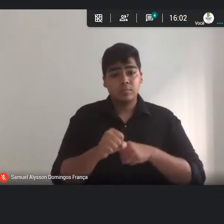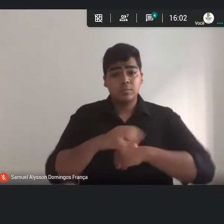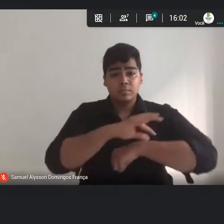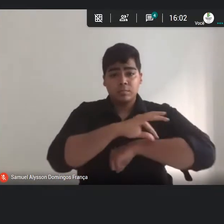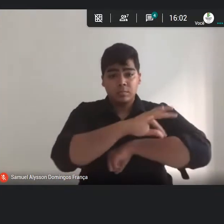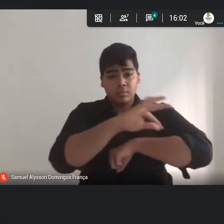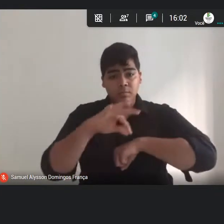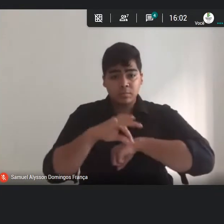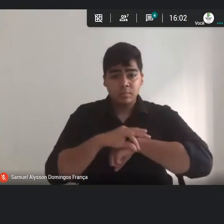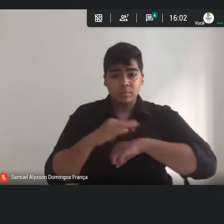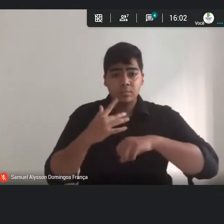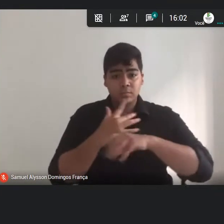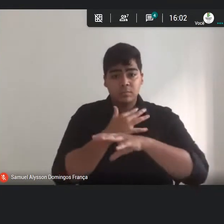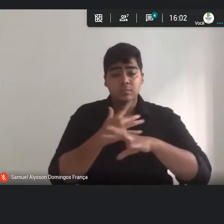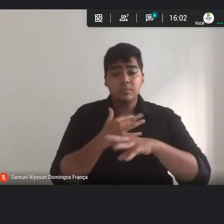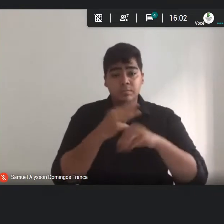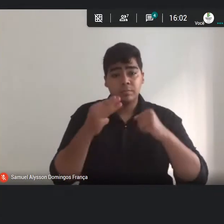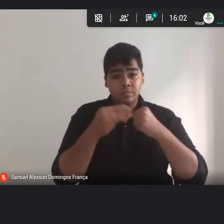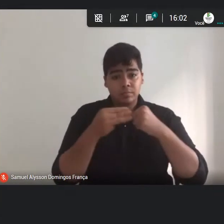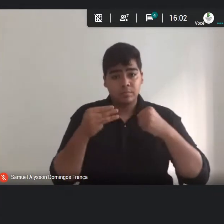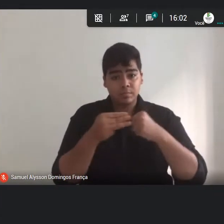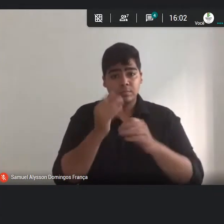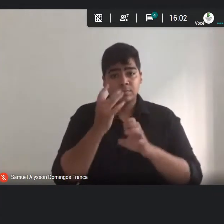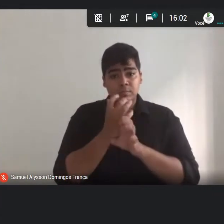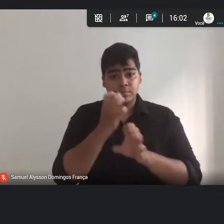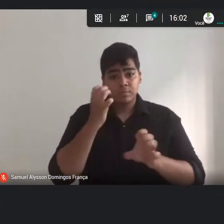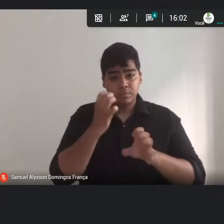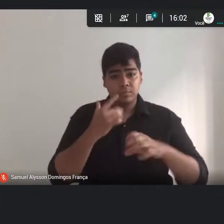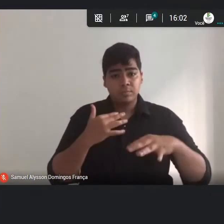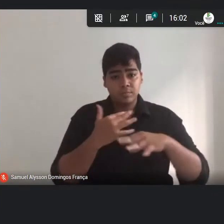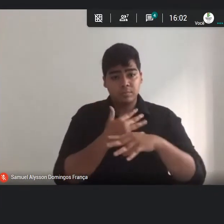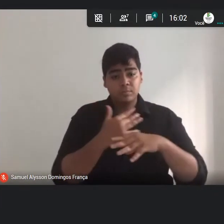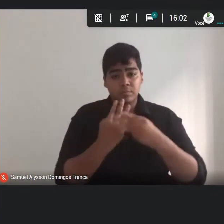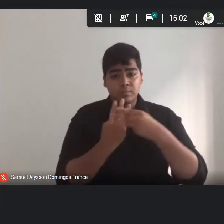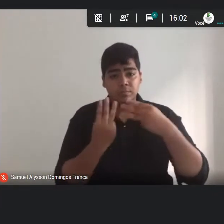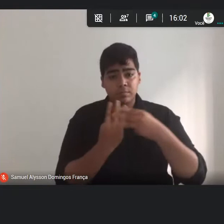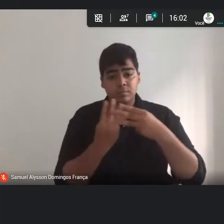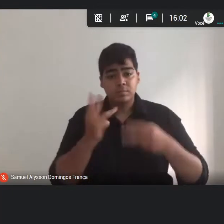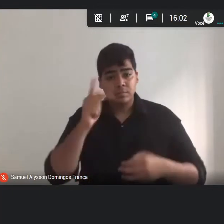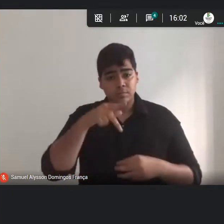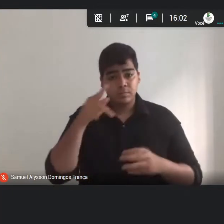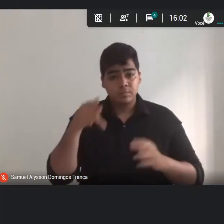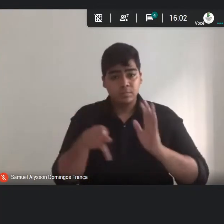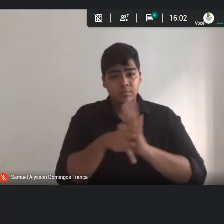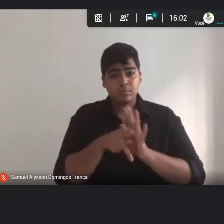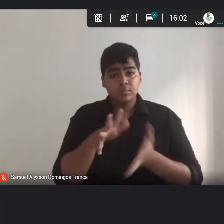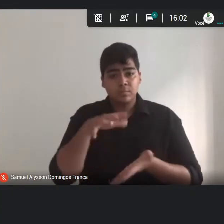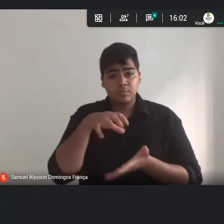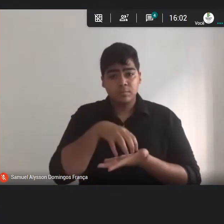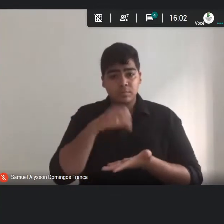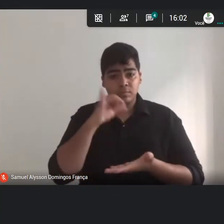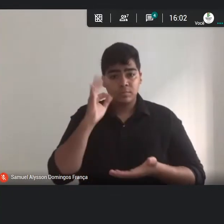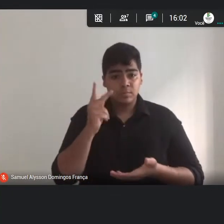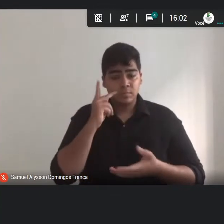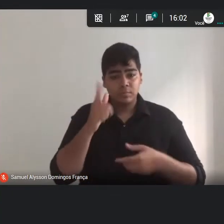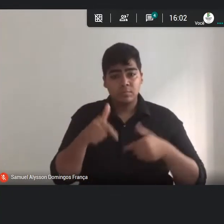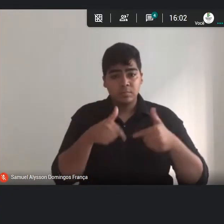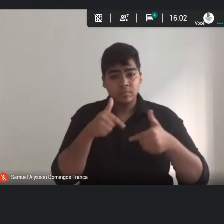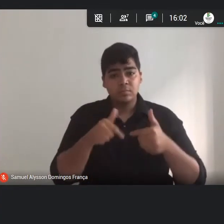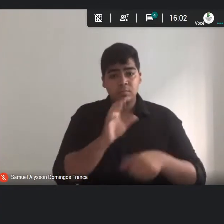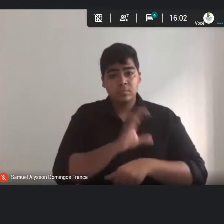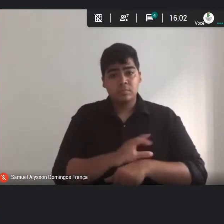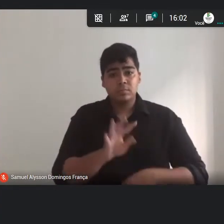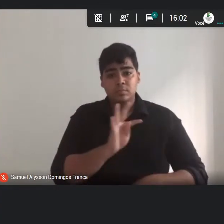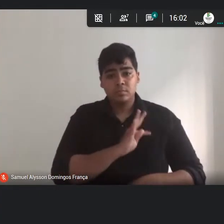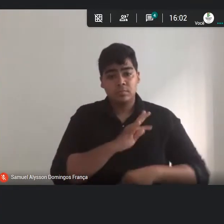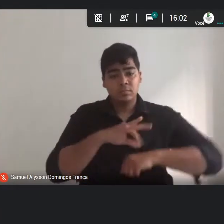Engenharia Urbana pelo UFPB, professora efetiva do campus João Pessoa, atua no curso técnico integrado de edificações